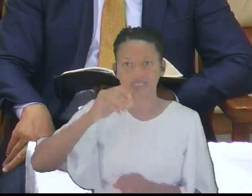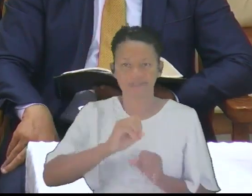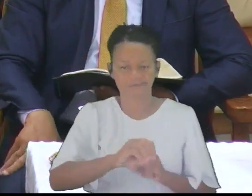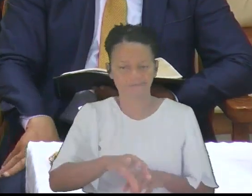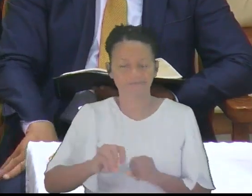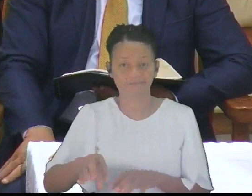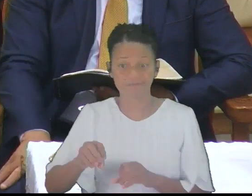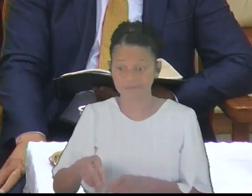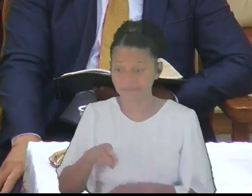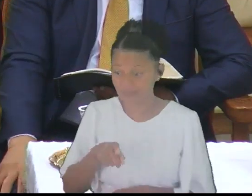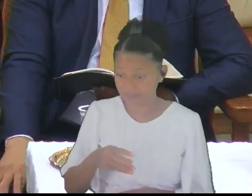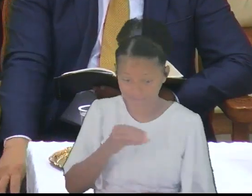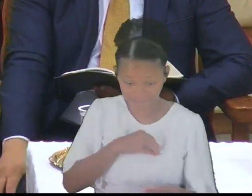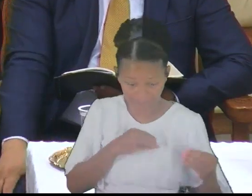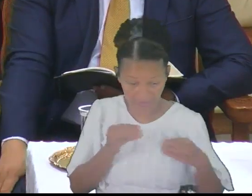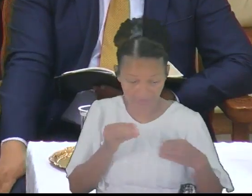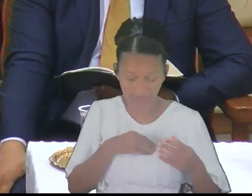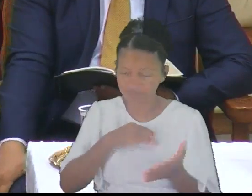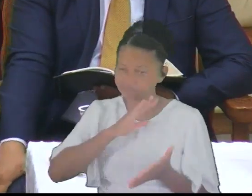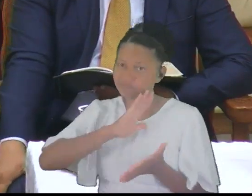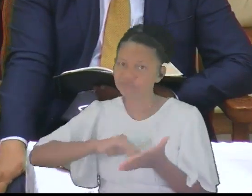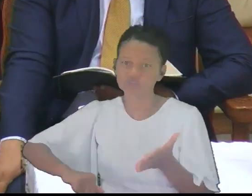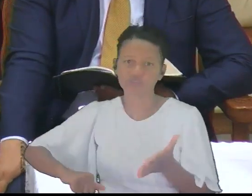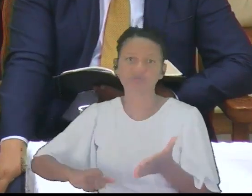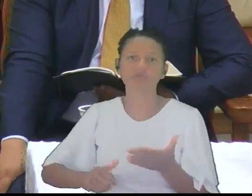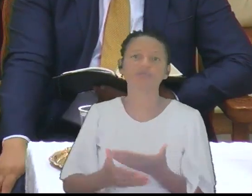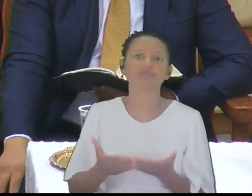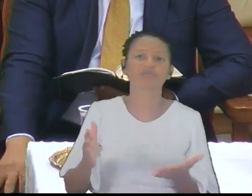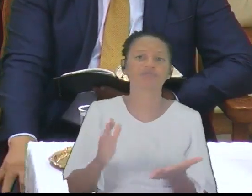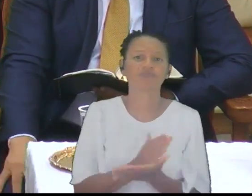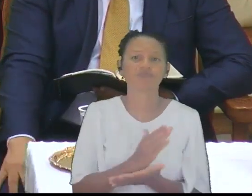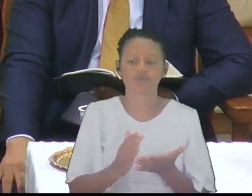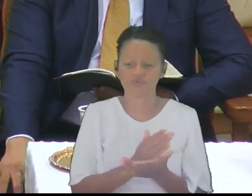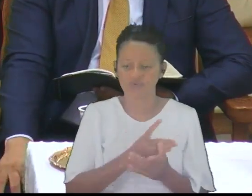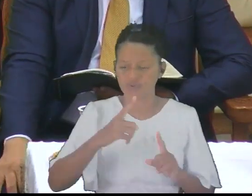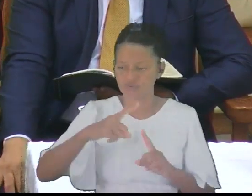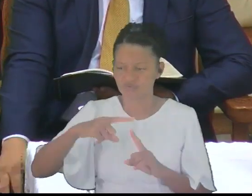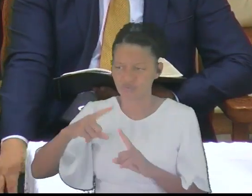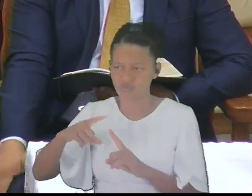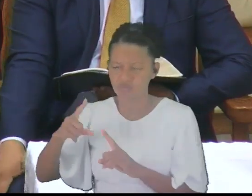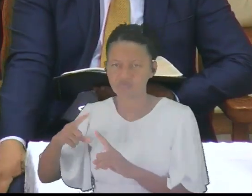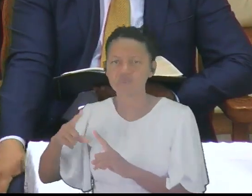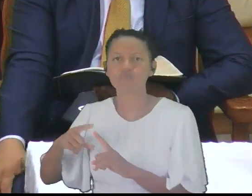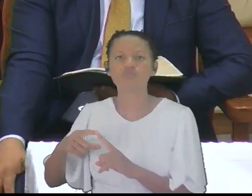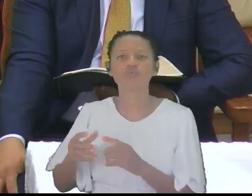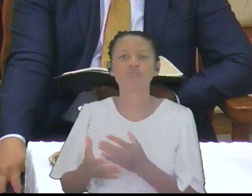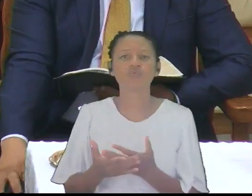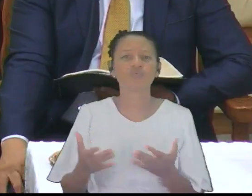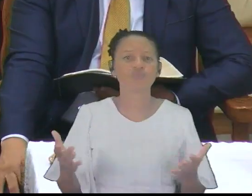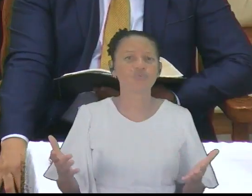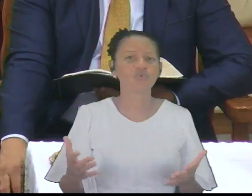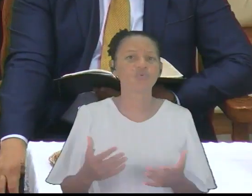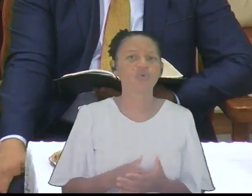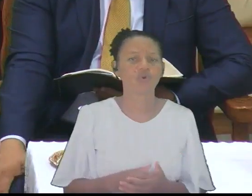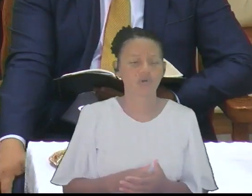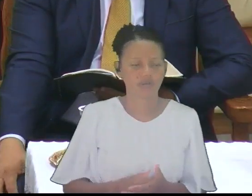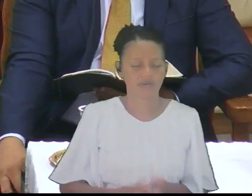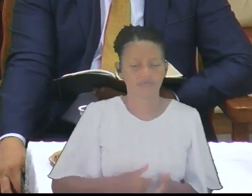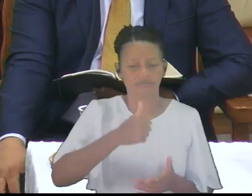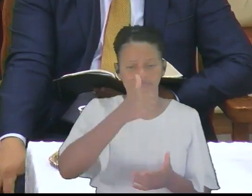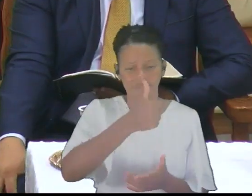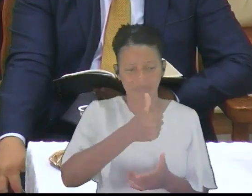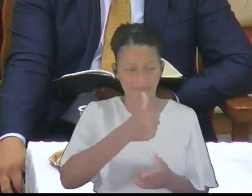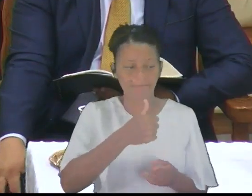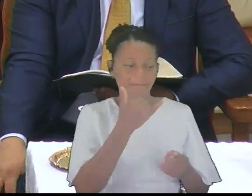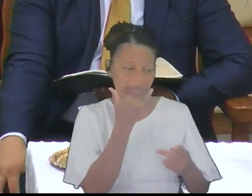isso. Se você pecar, você é excluído. Alguns tipos de pecados, eles fazem uma classificação: esse